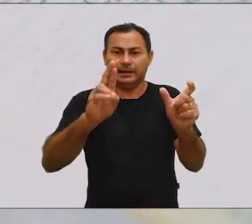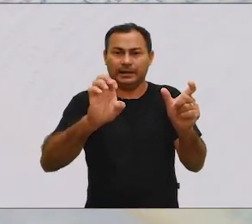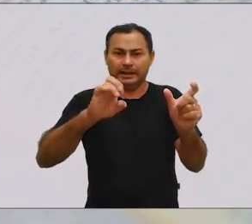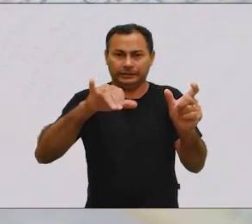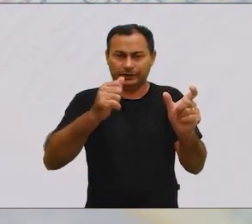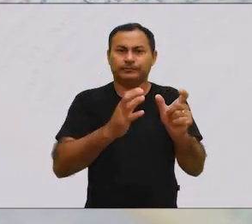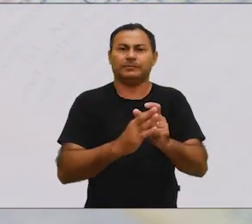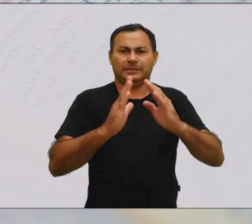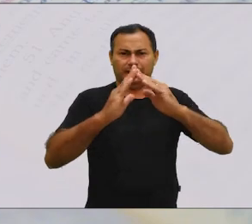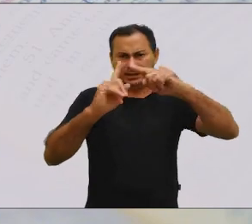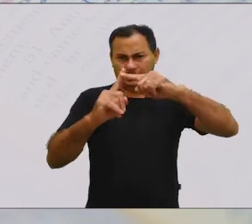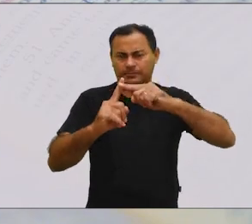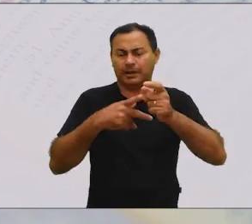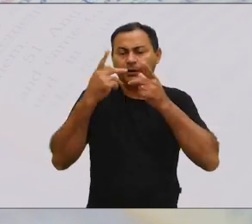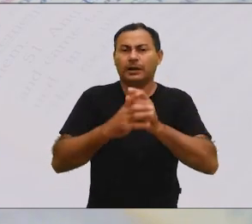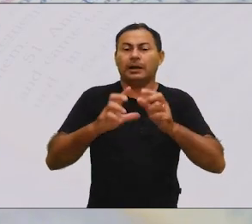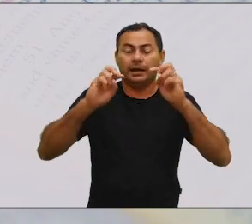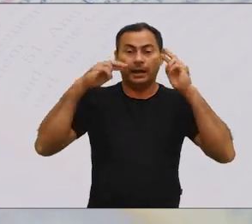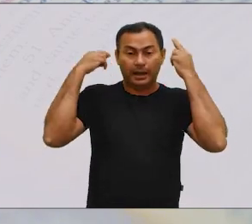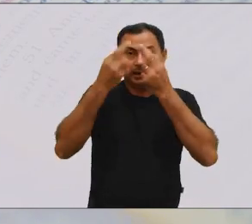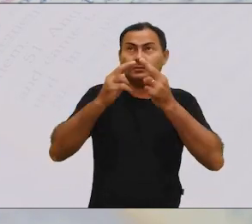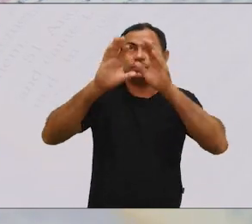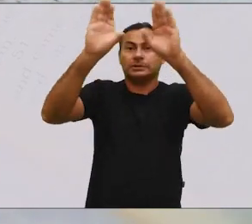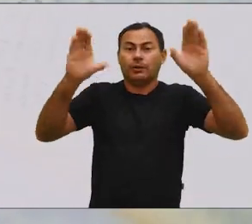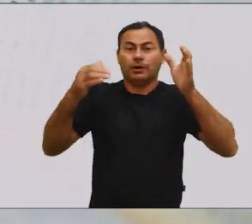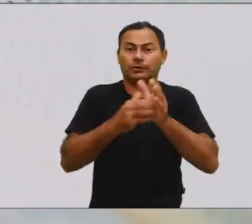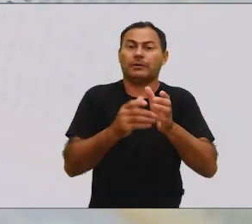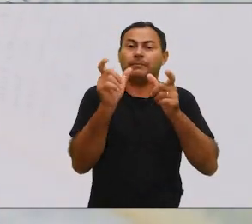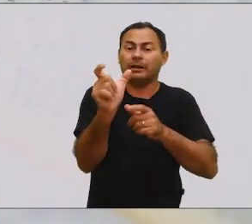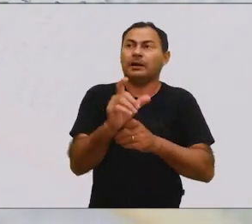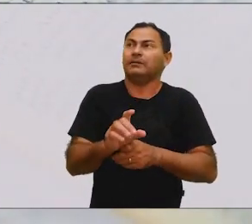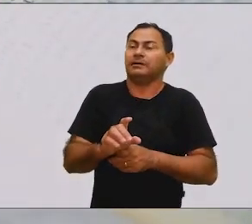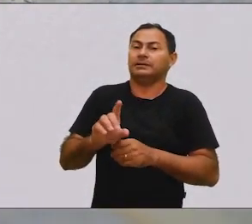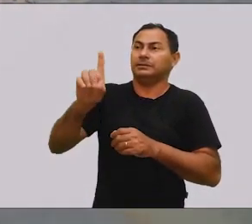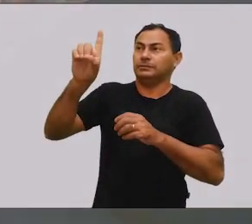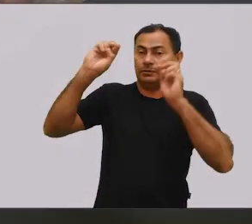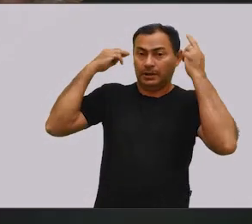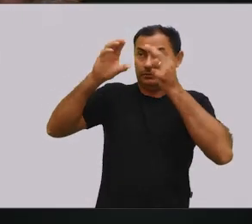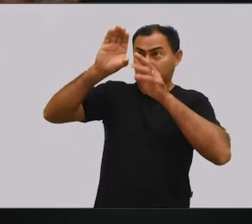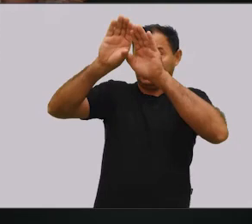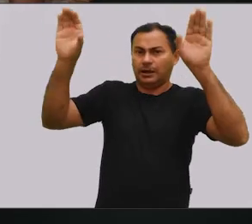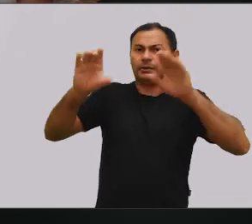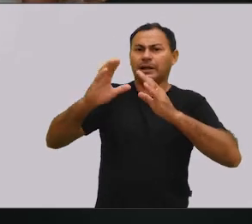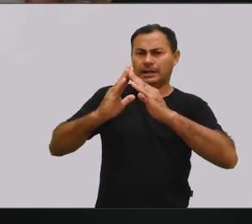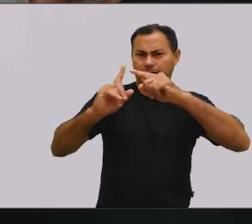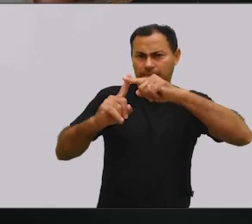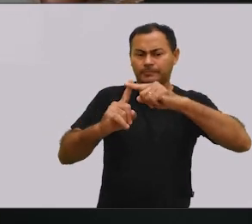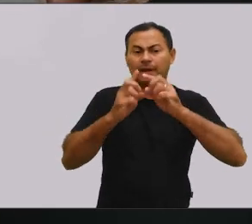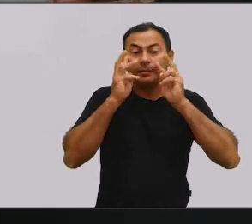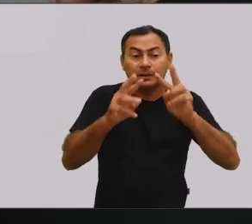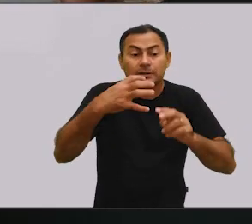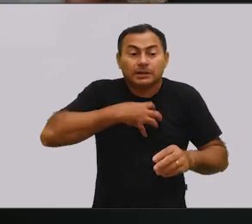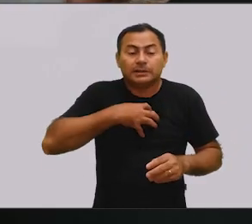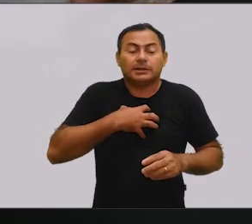reino dos céus é outro termo para a palavra igreja. O que é a igreja, afinal, hein? Quem são aqueles que têm o direito de se